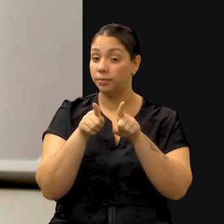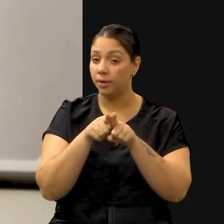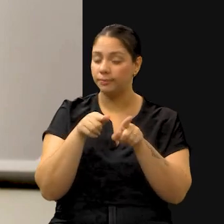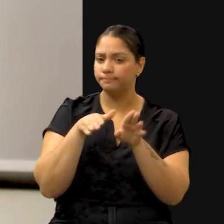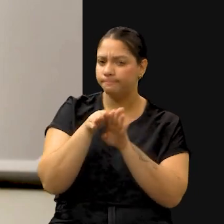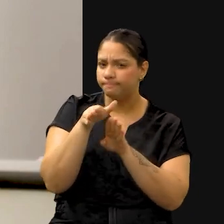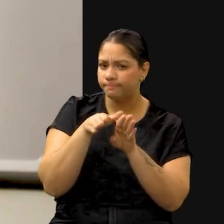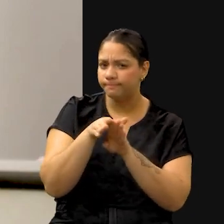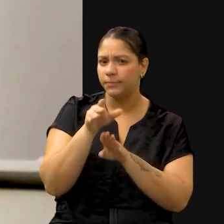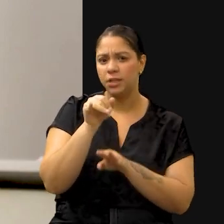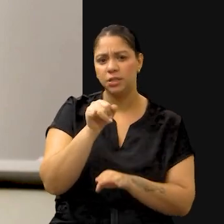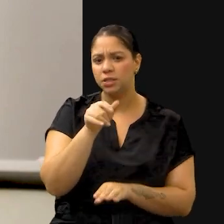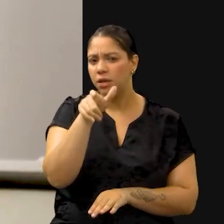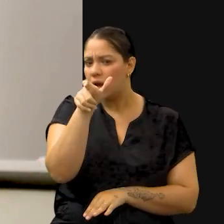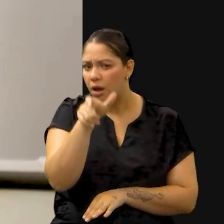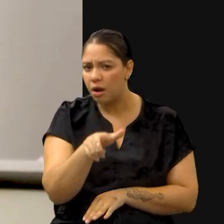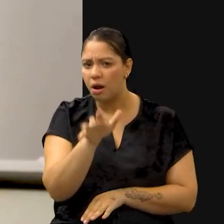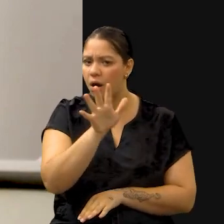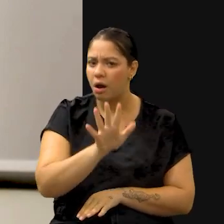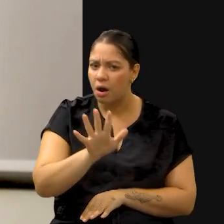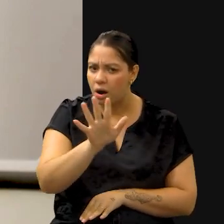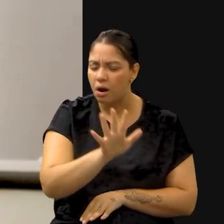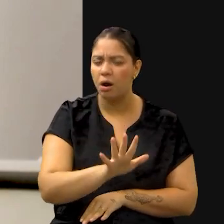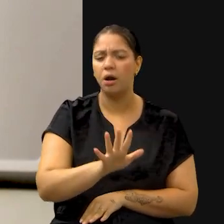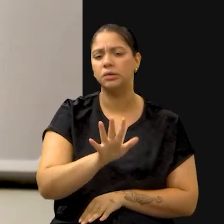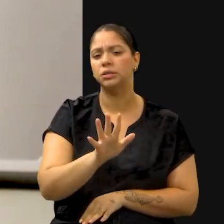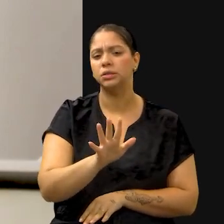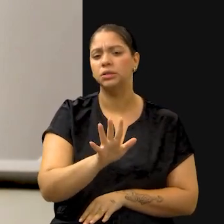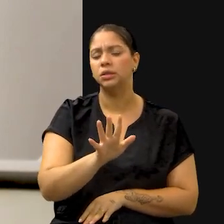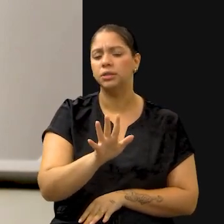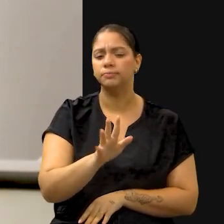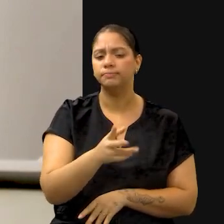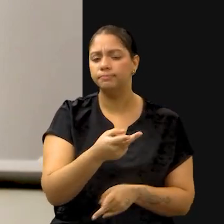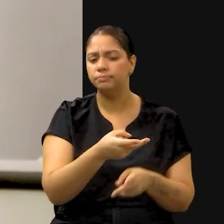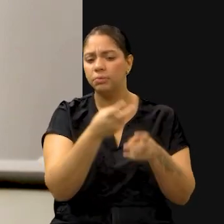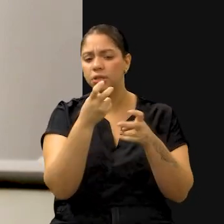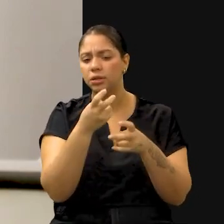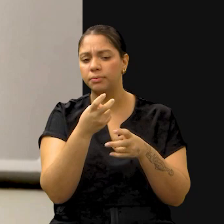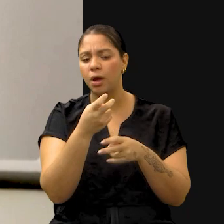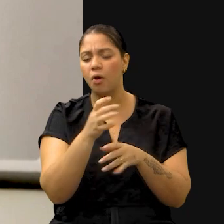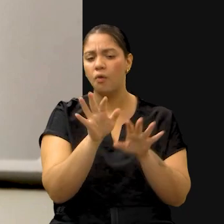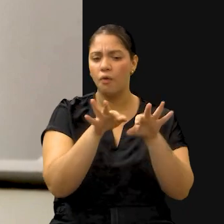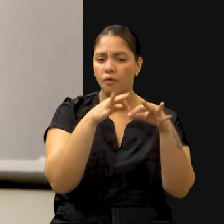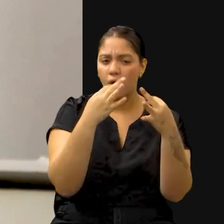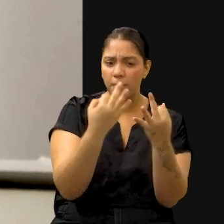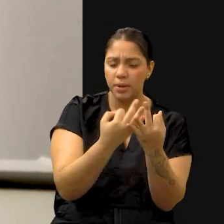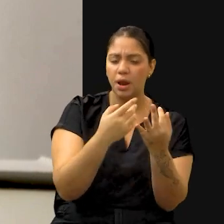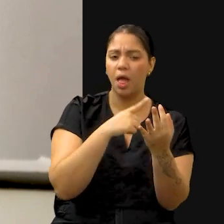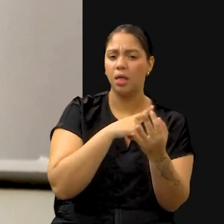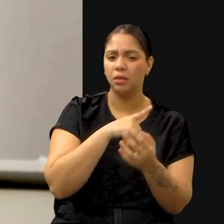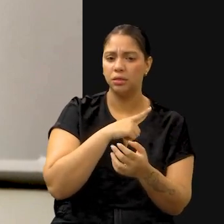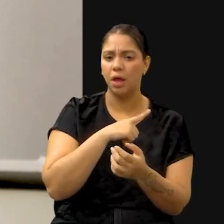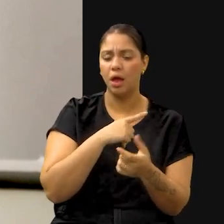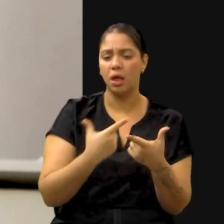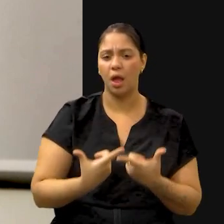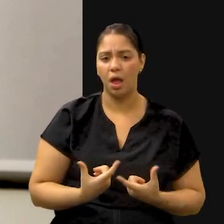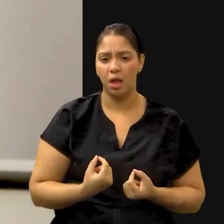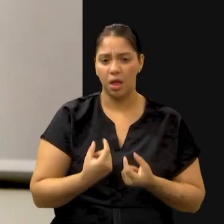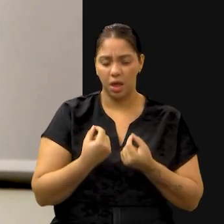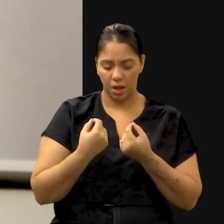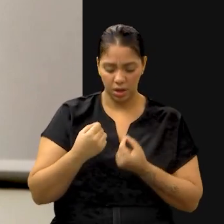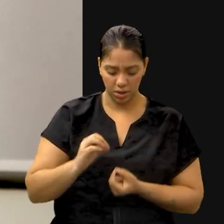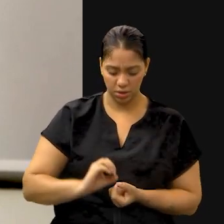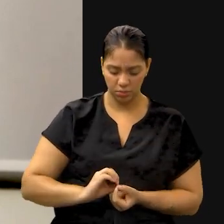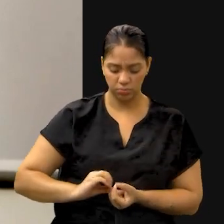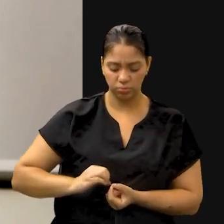nós recomendamos que se o paciente ou a pessoa tiver um familiar diagnosticado com câncer coloretal,